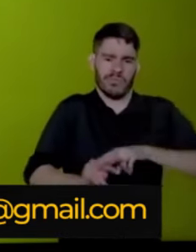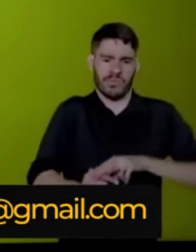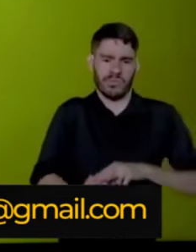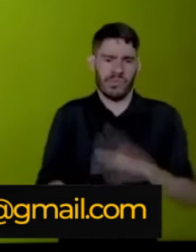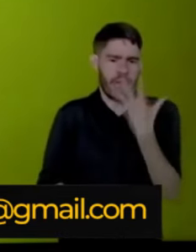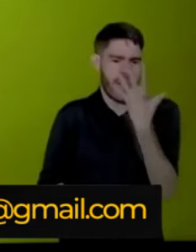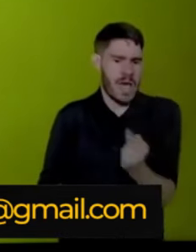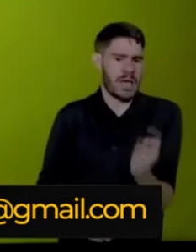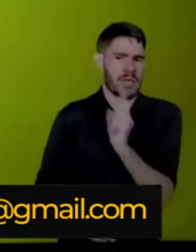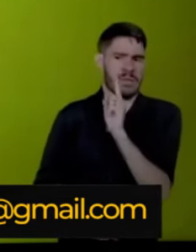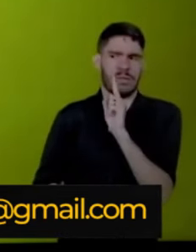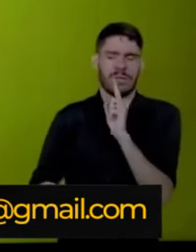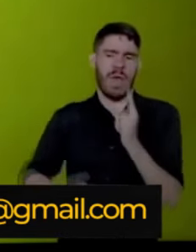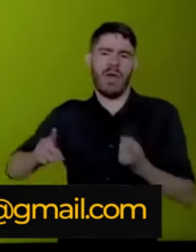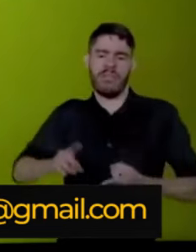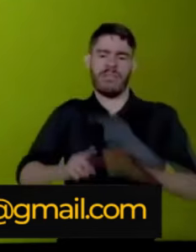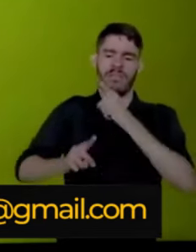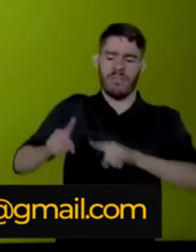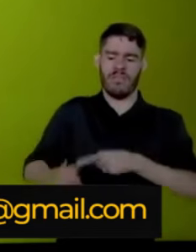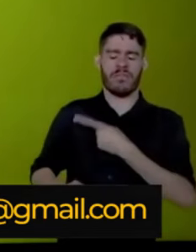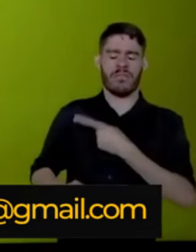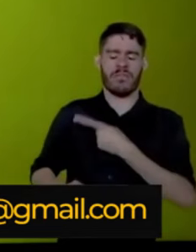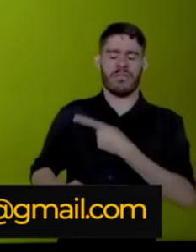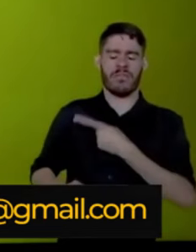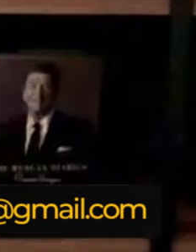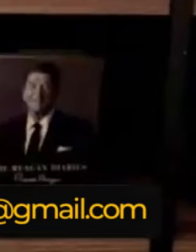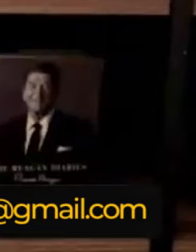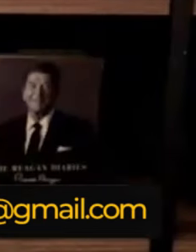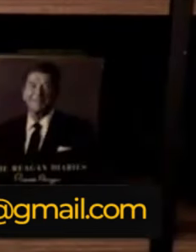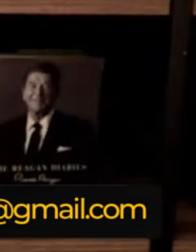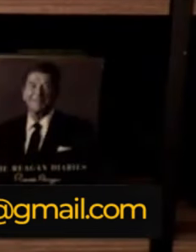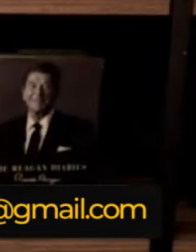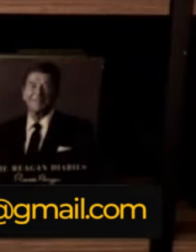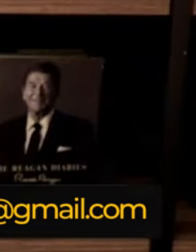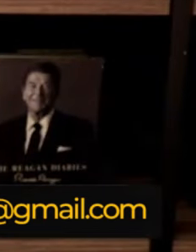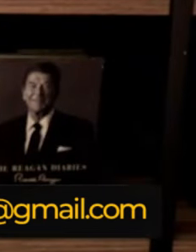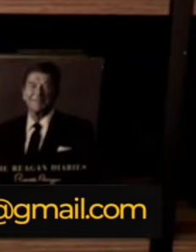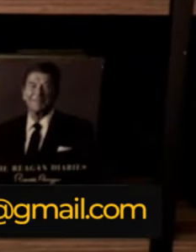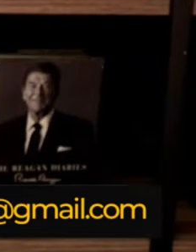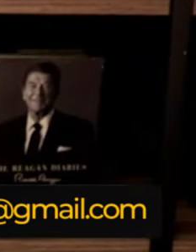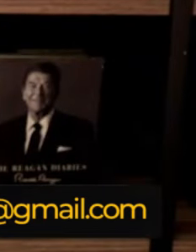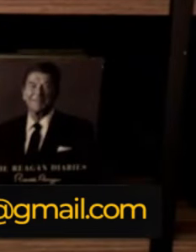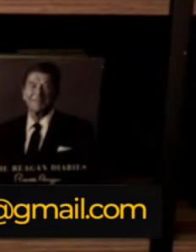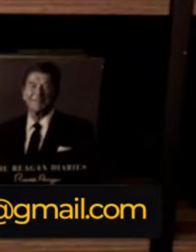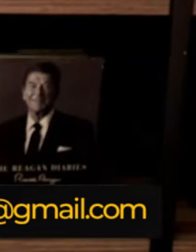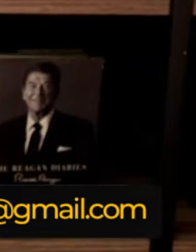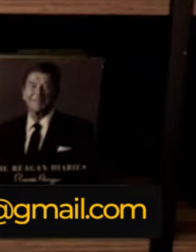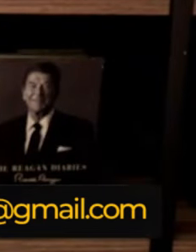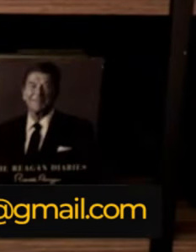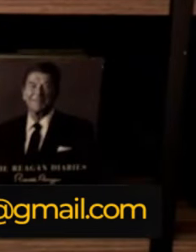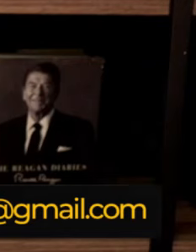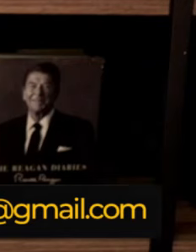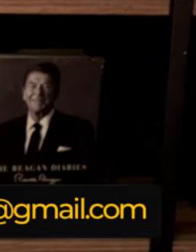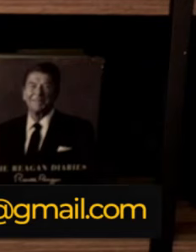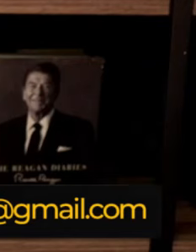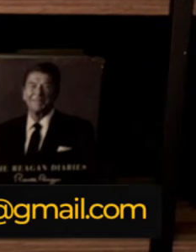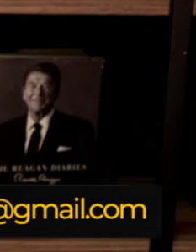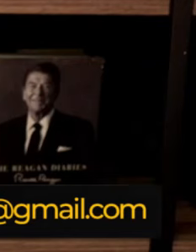aceitava acordo para sair da cadeia porque eu ele não aceitava acordo para sair da cadeia